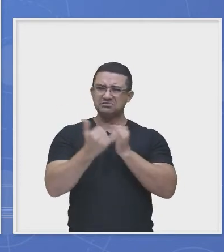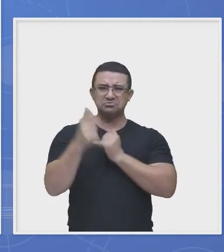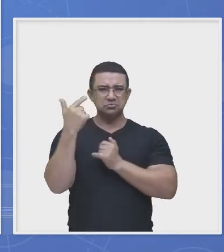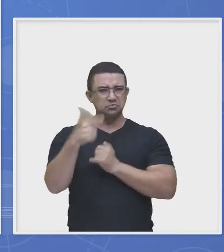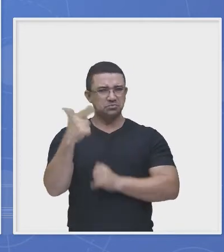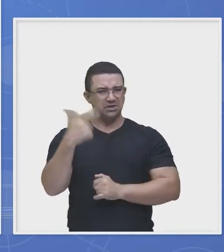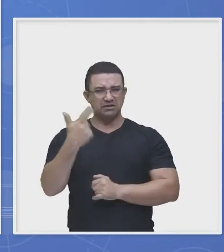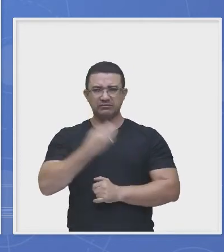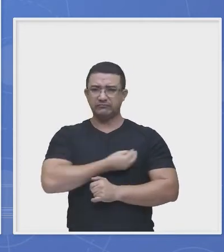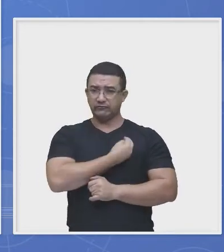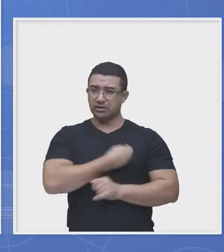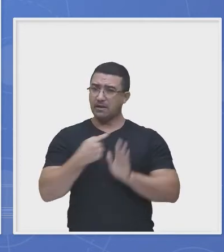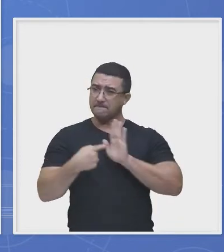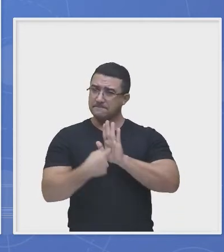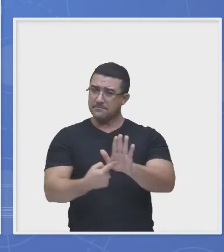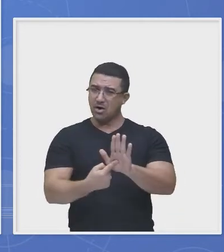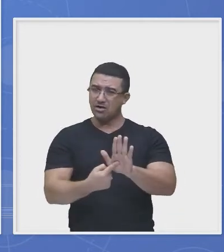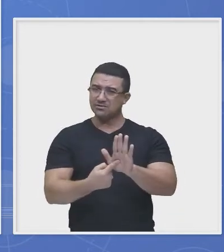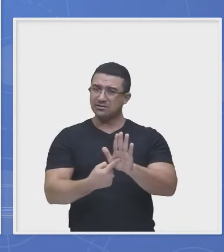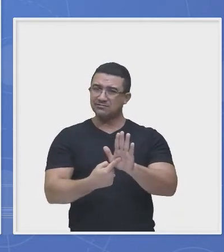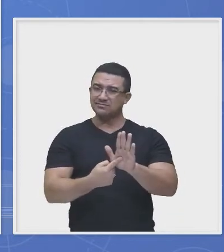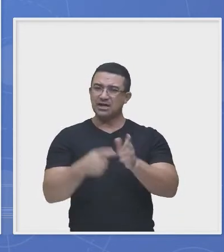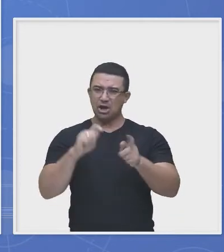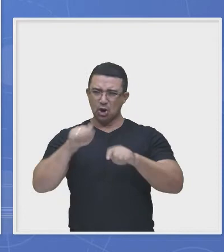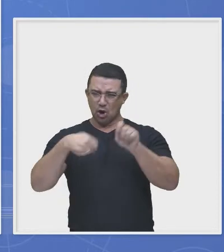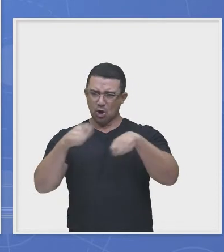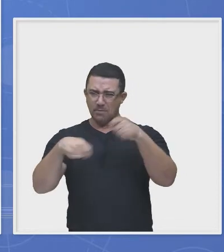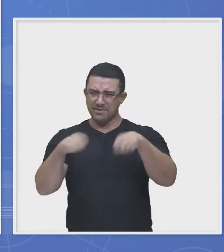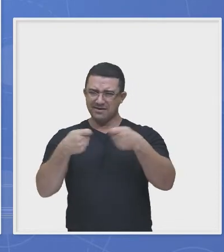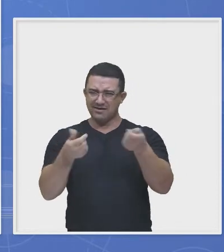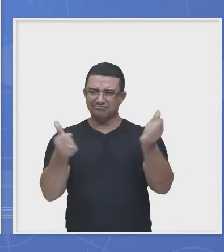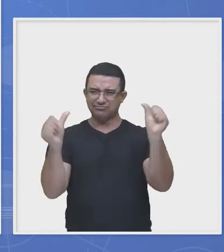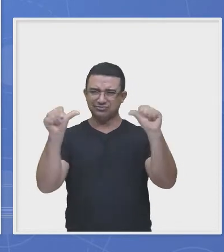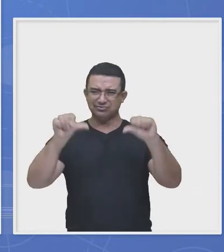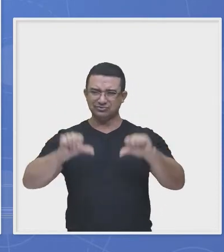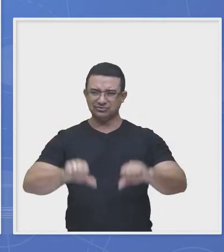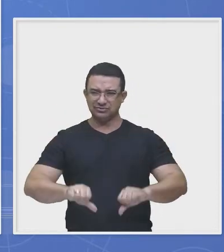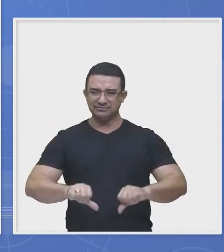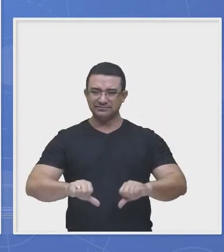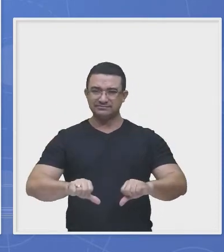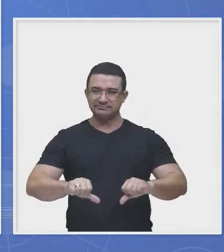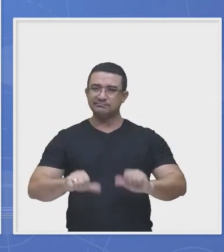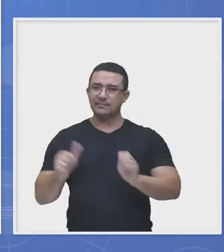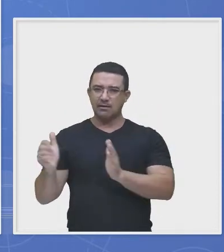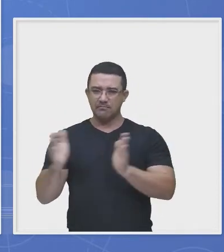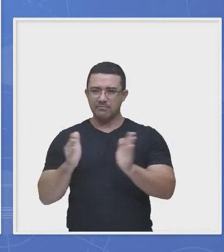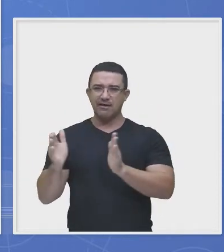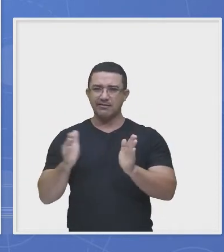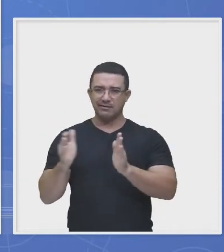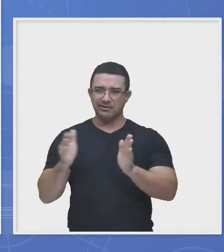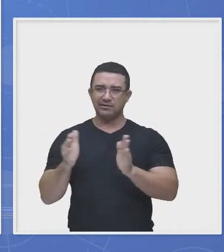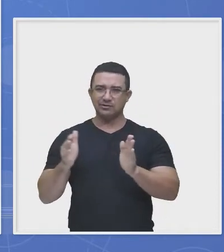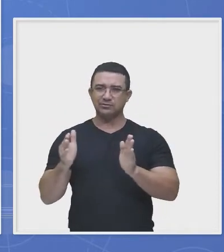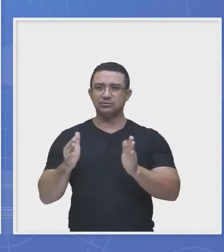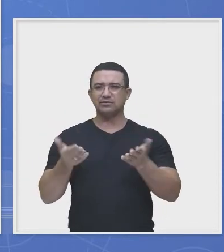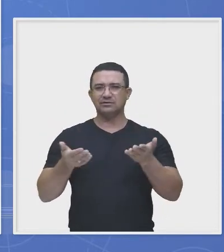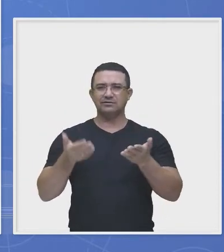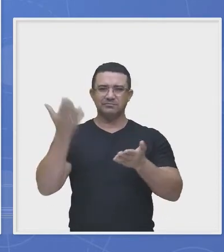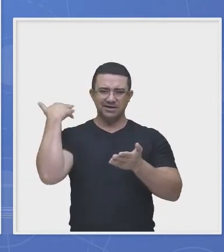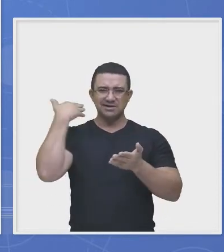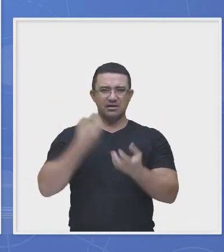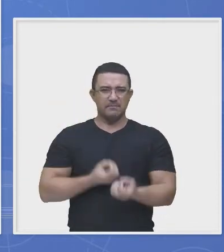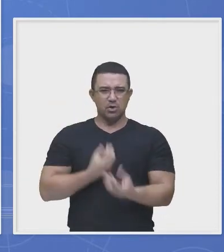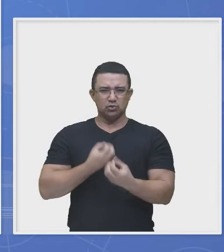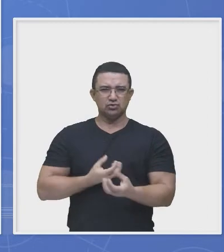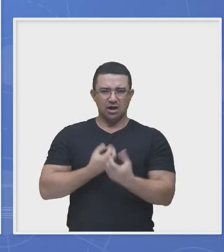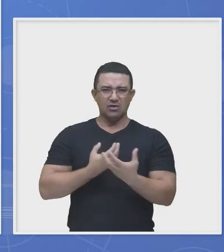O declínio econômico daquela região. Então perceba que no período ali da produção de café, né? Até a